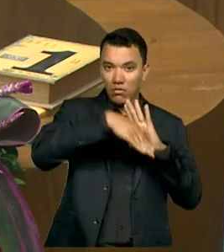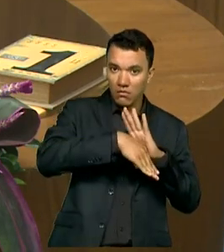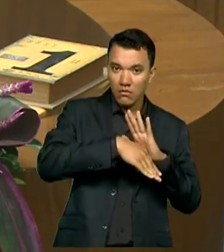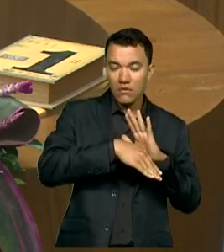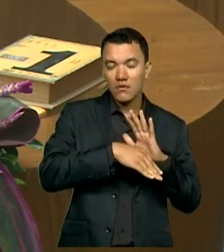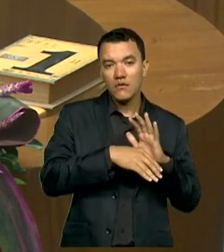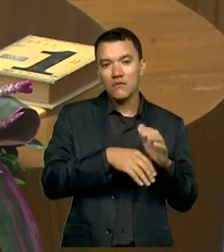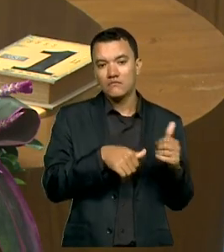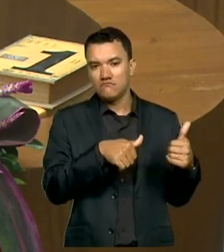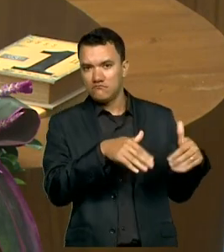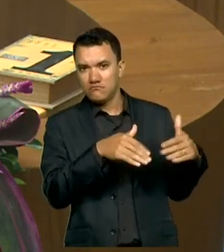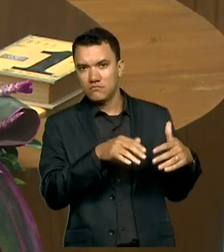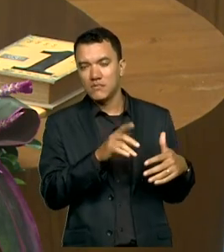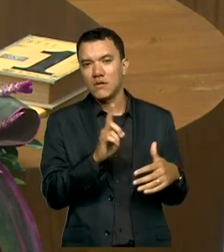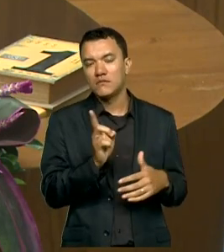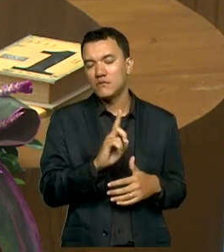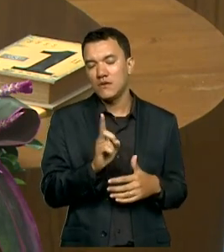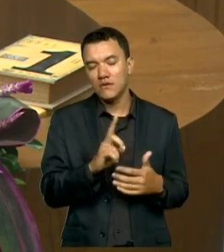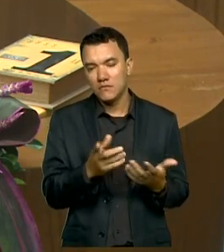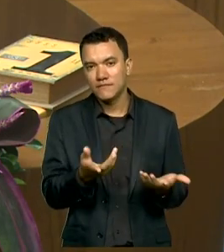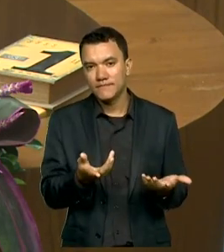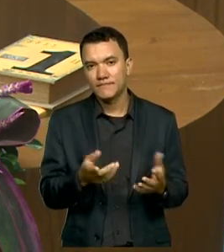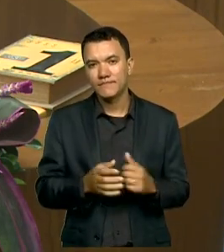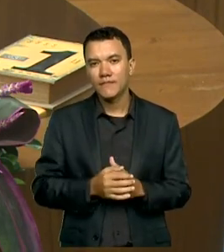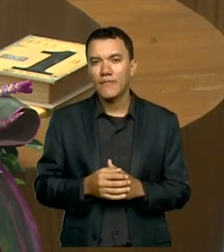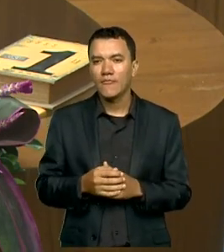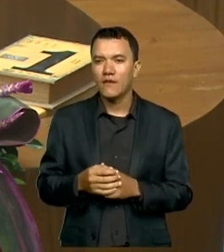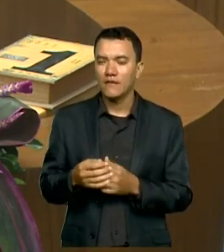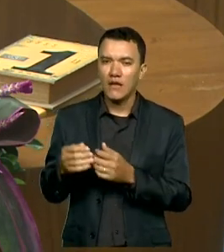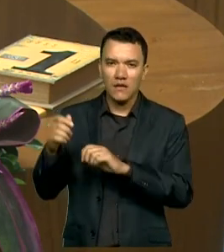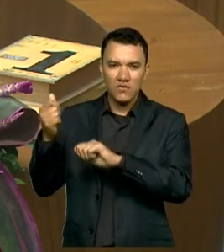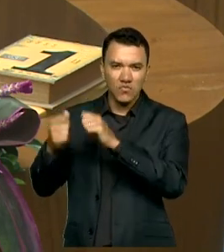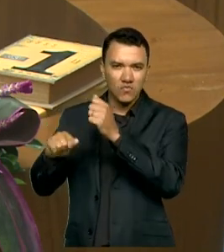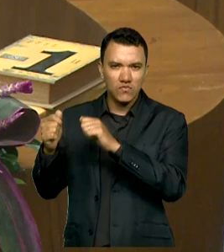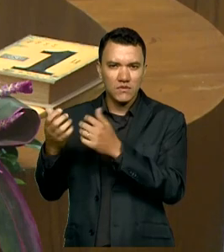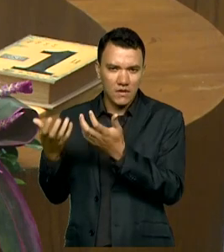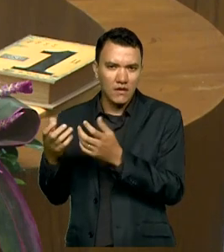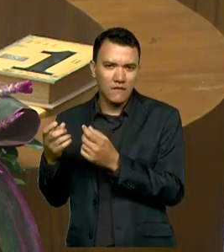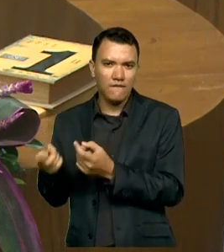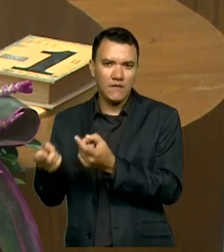fazendo vista grossa a indústria que quer só vender